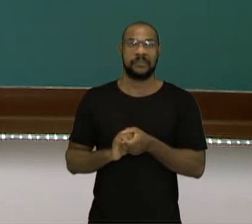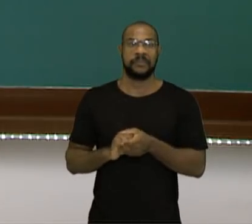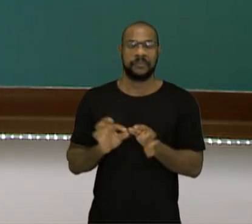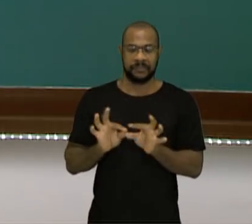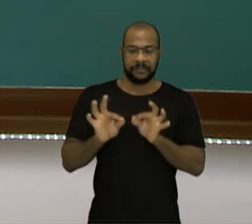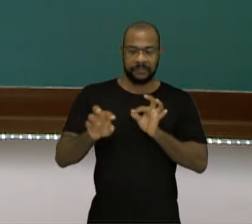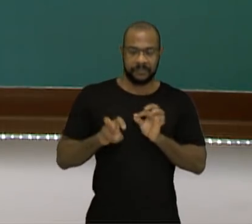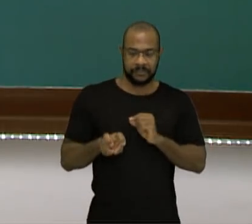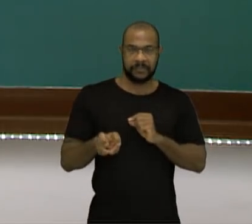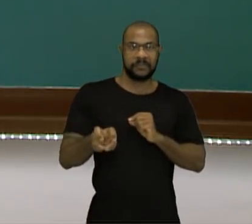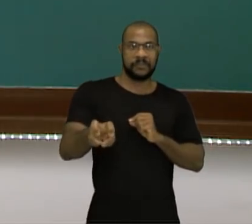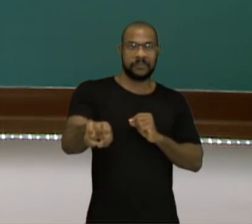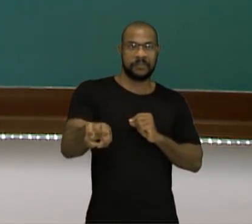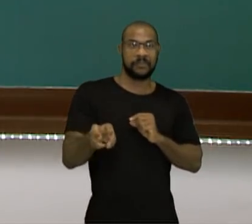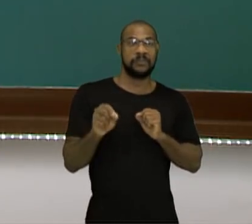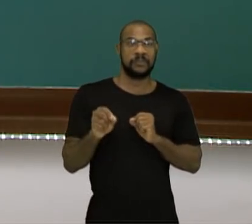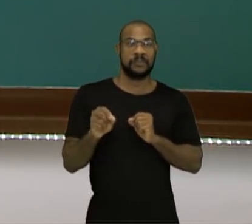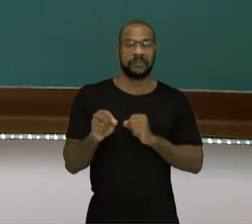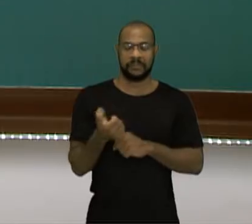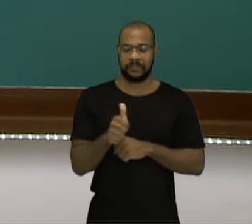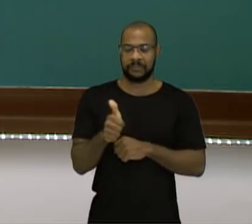carrinho era de 11 metros.